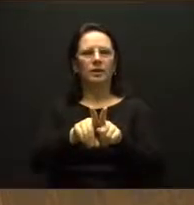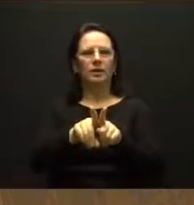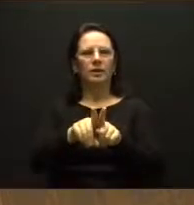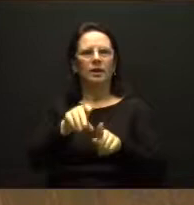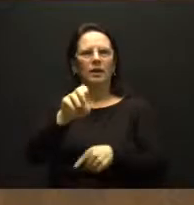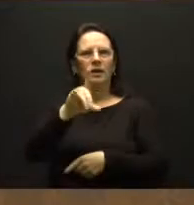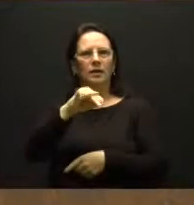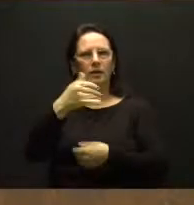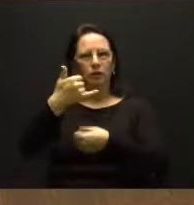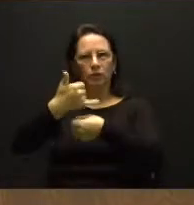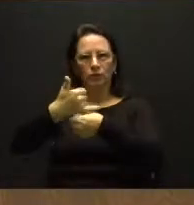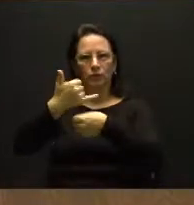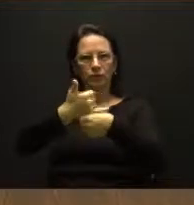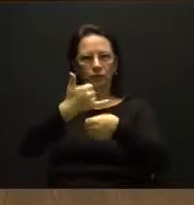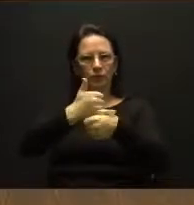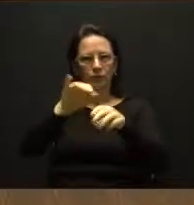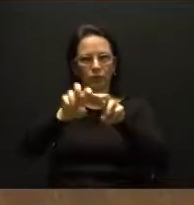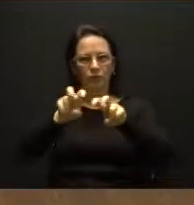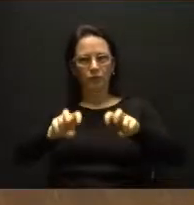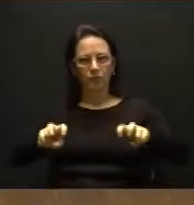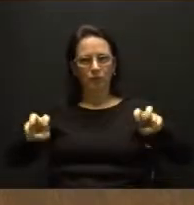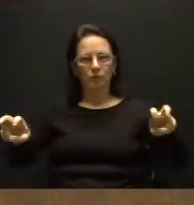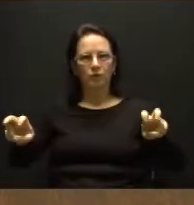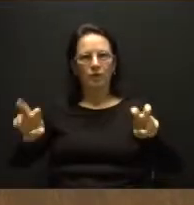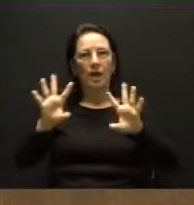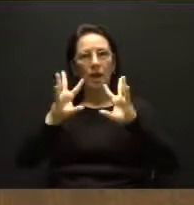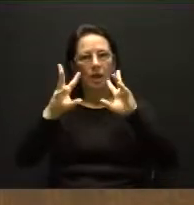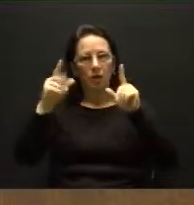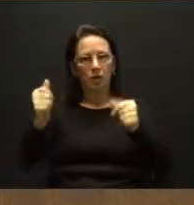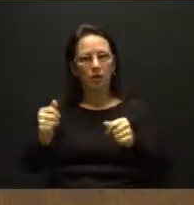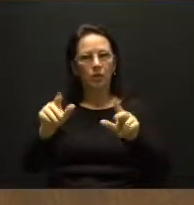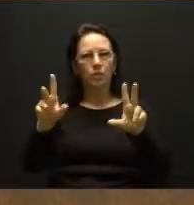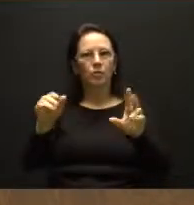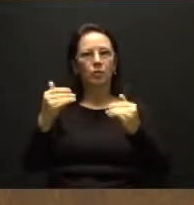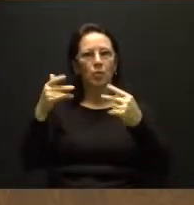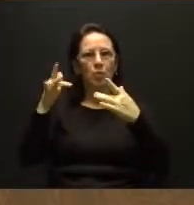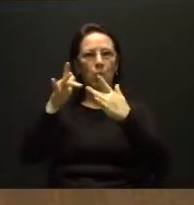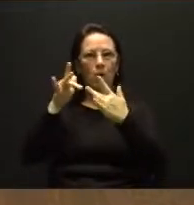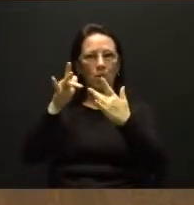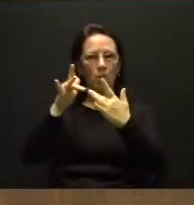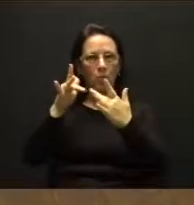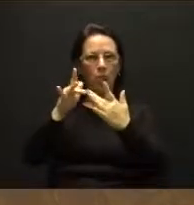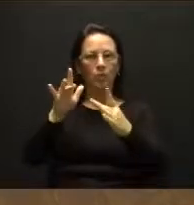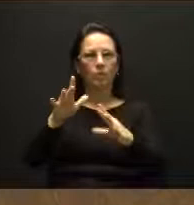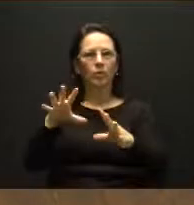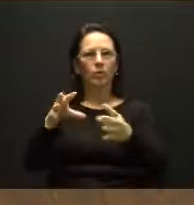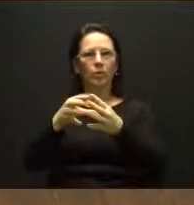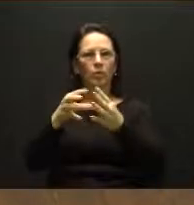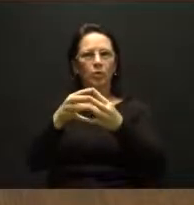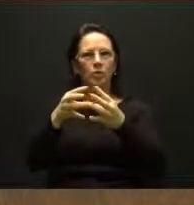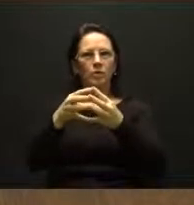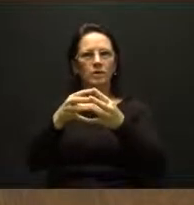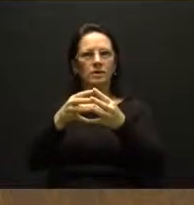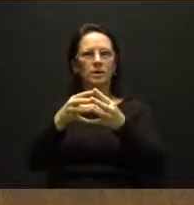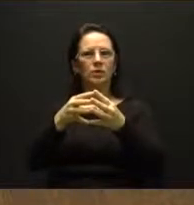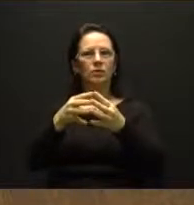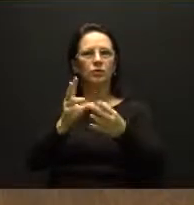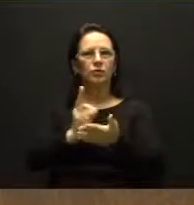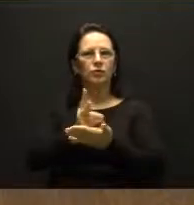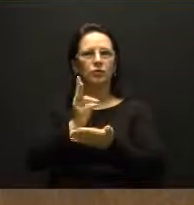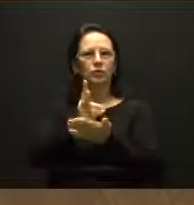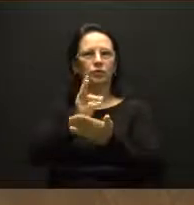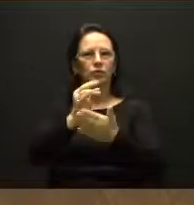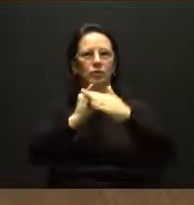de bancada e demais vereadores definiram um termo de acordo para a composição da comissão permanente de indústria